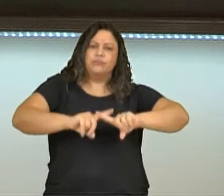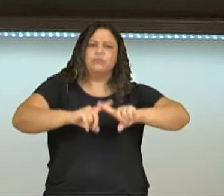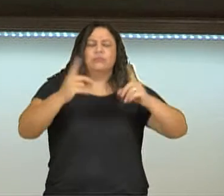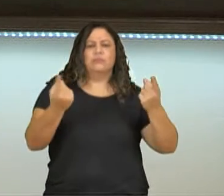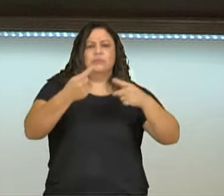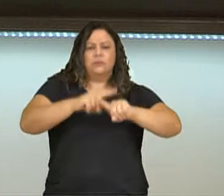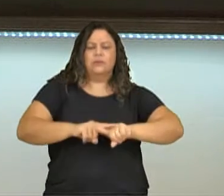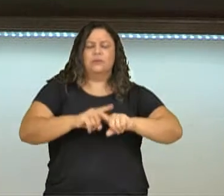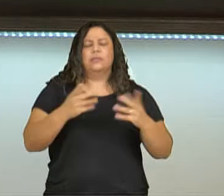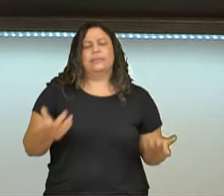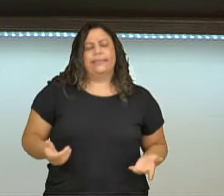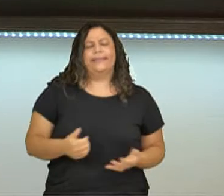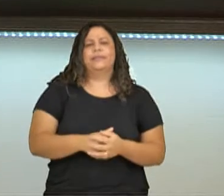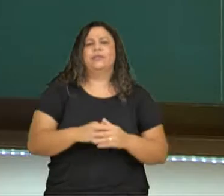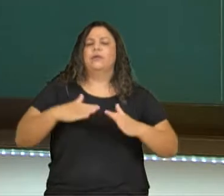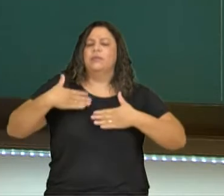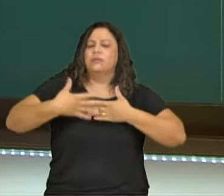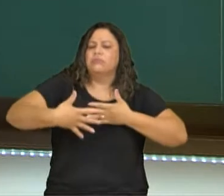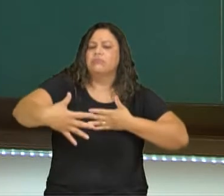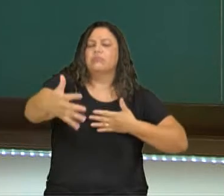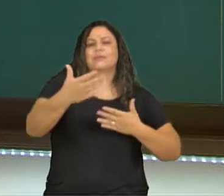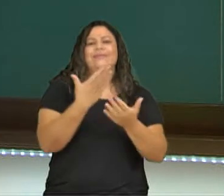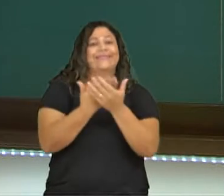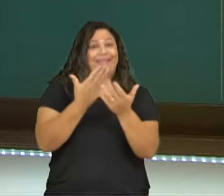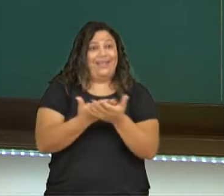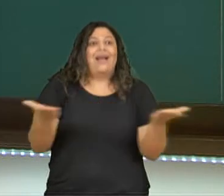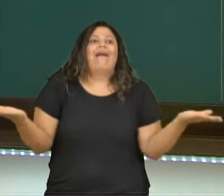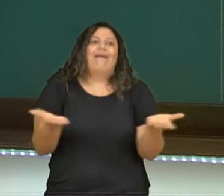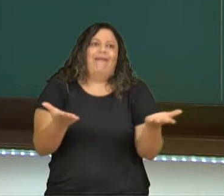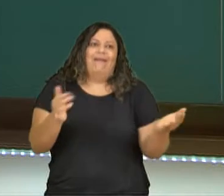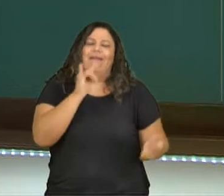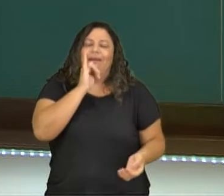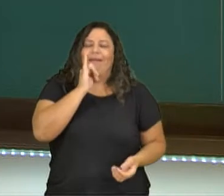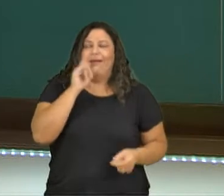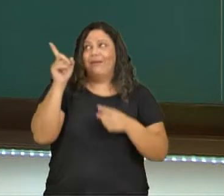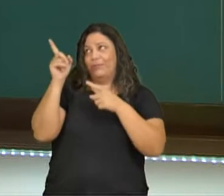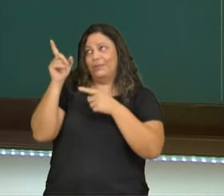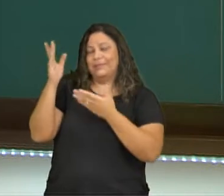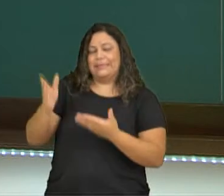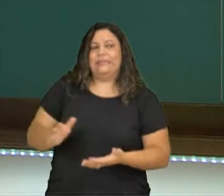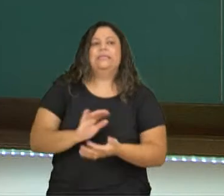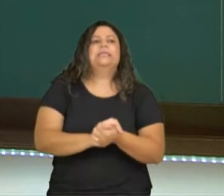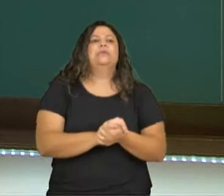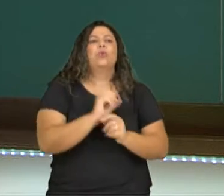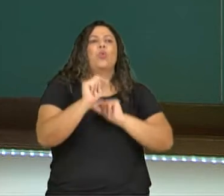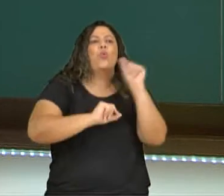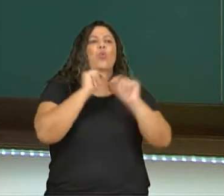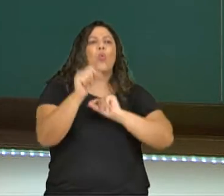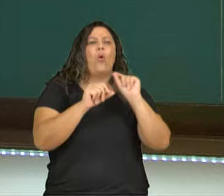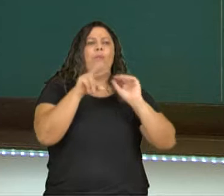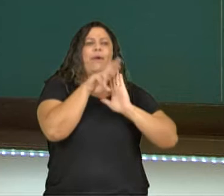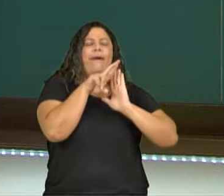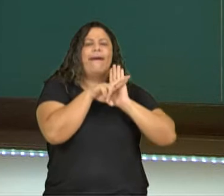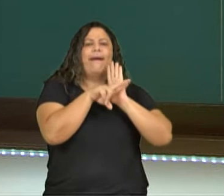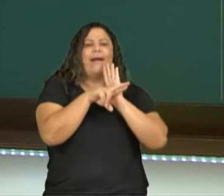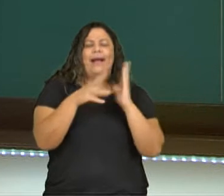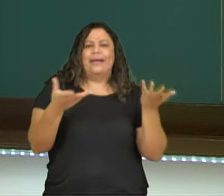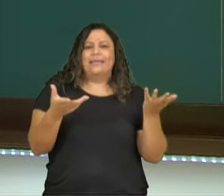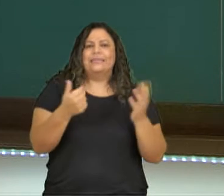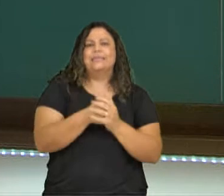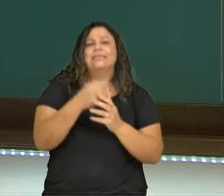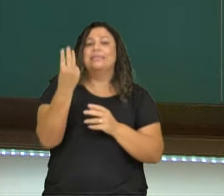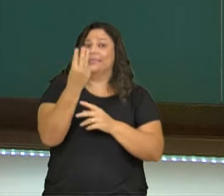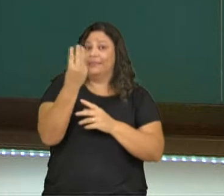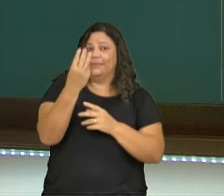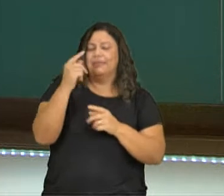vê ao longo da aula. Por exemplo, né, aqui. Como é que a gente calcula o rendimento de uma reação? Eu